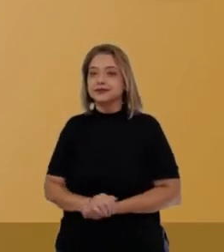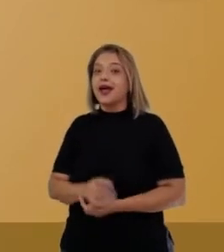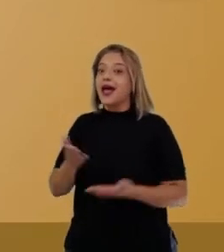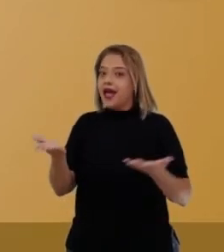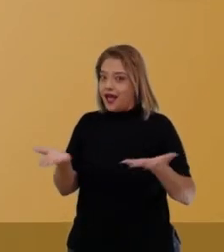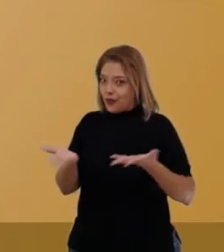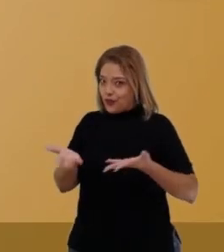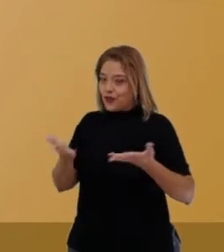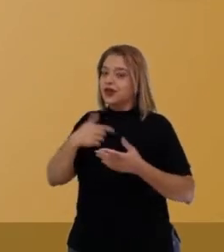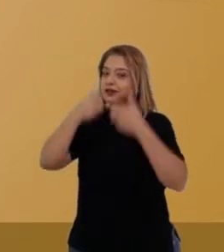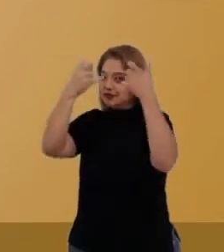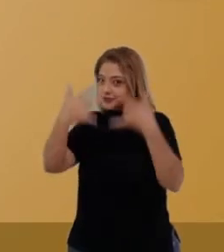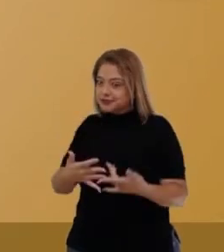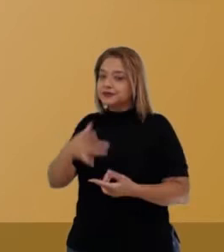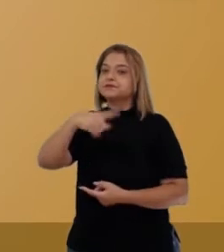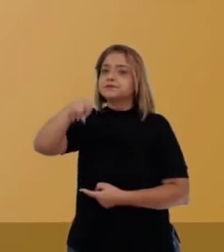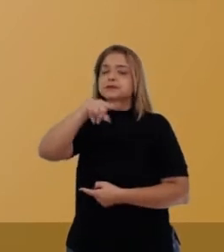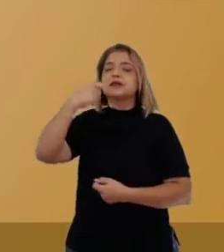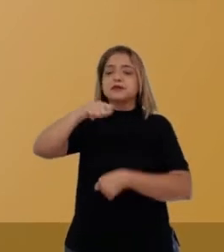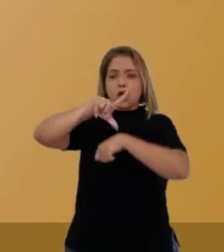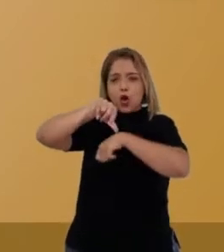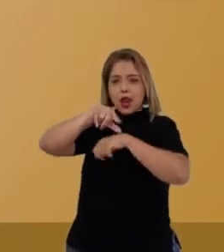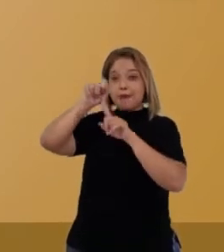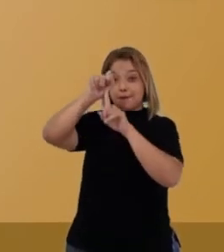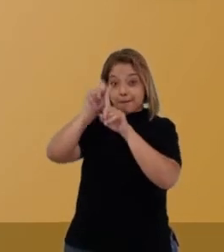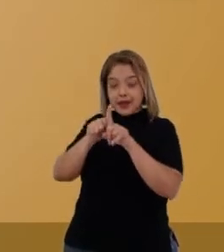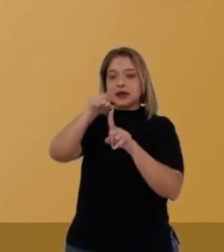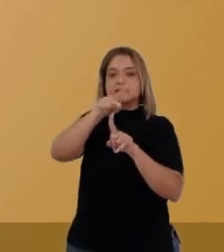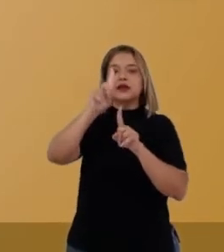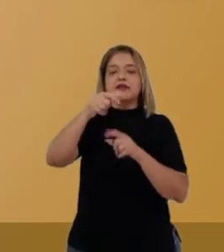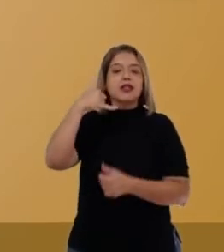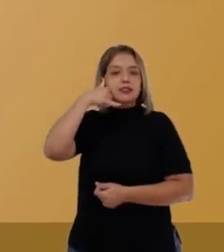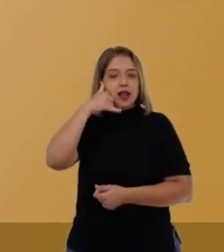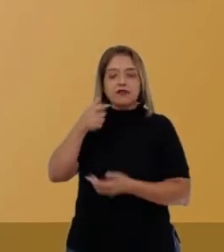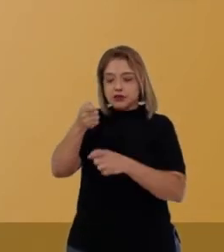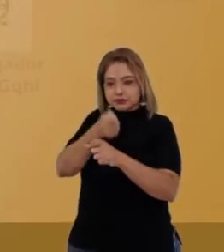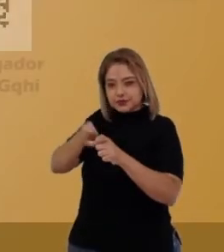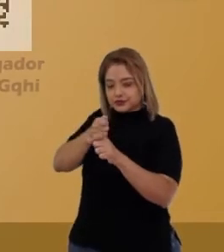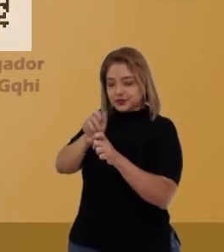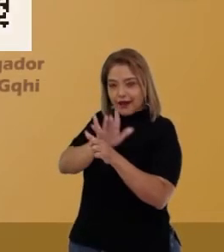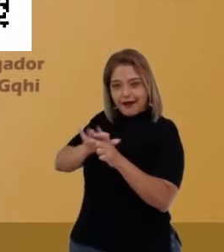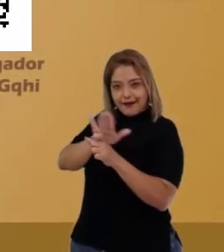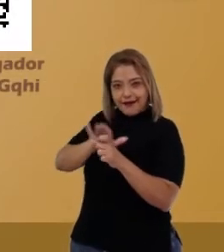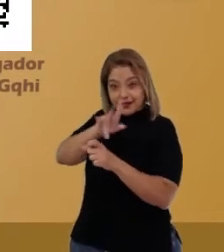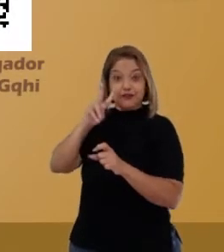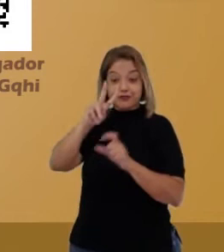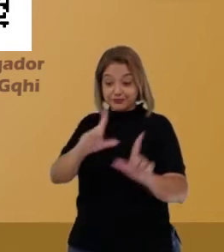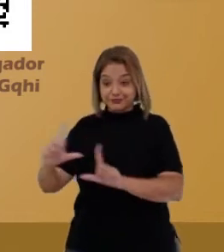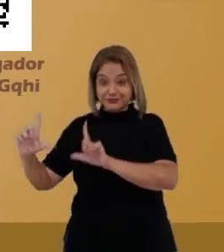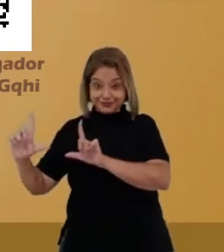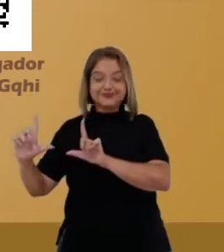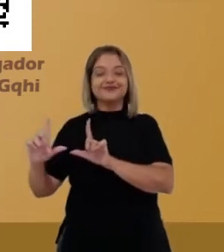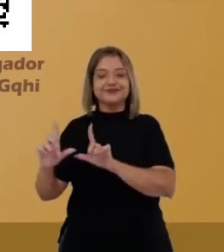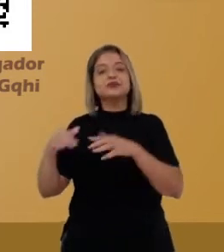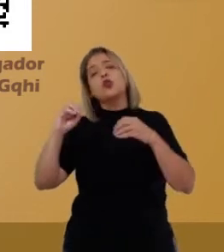agora, né? Gente, olha só, para ter acesso ao horário do mês, é só apontar a câmera do seu celular para o QR Code que está aparecendo aqui, na sua